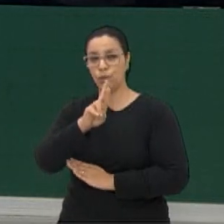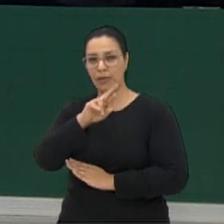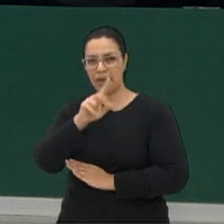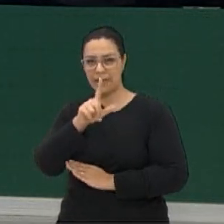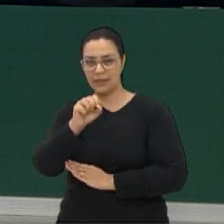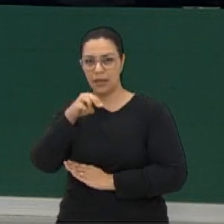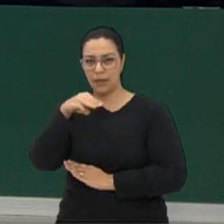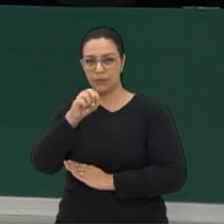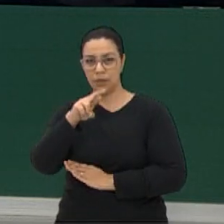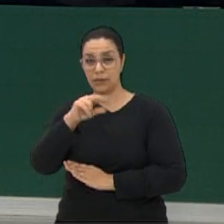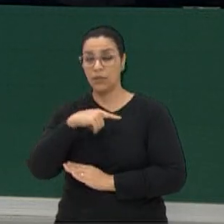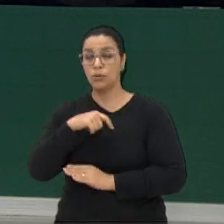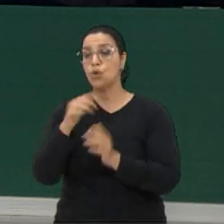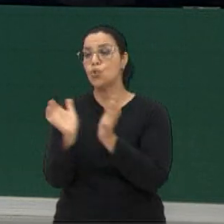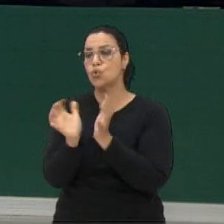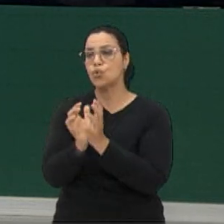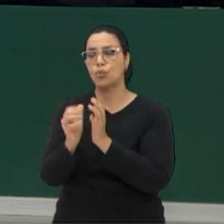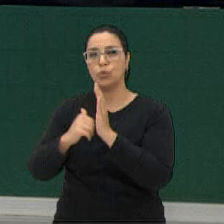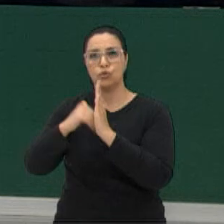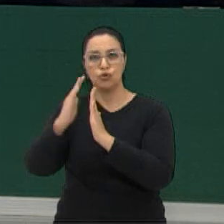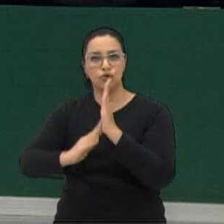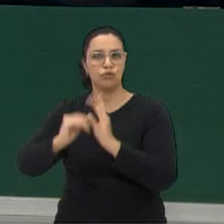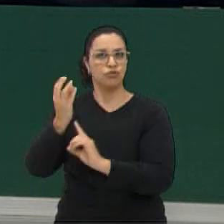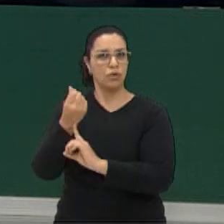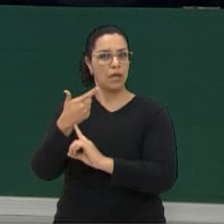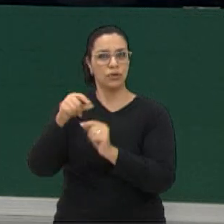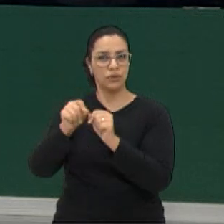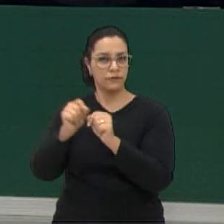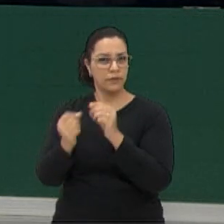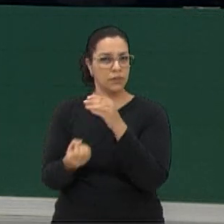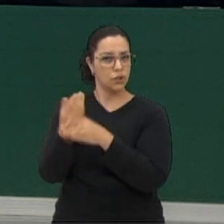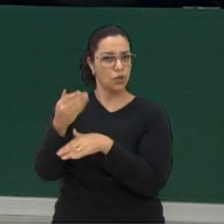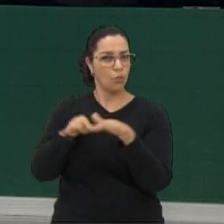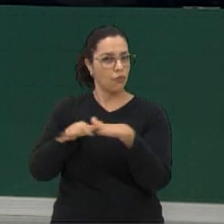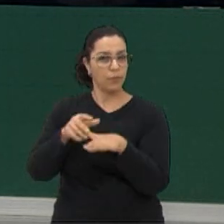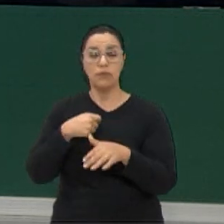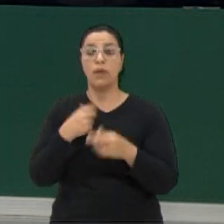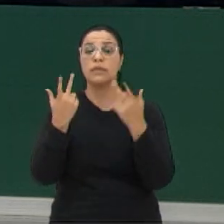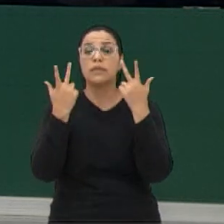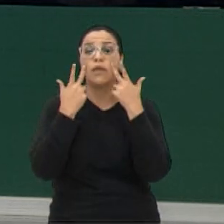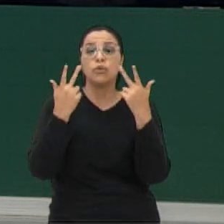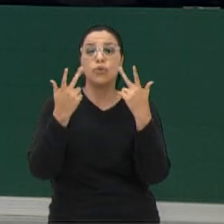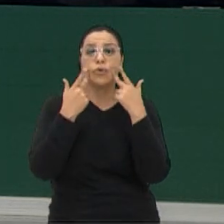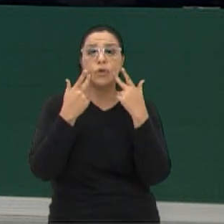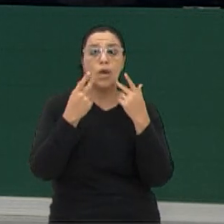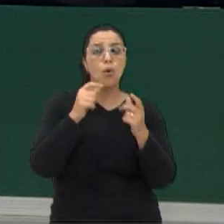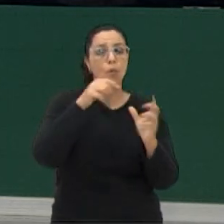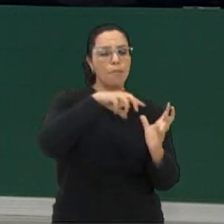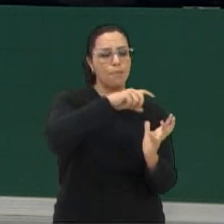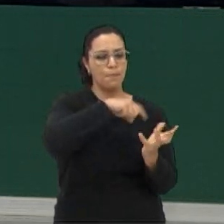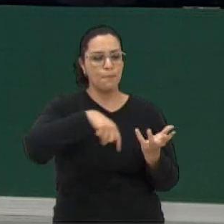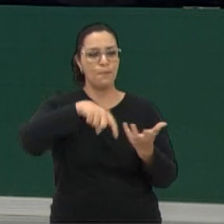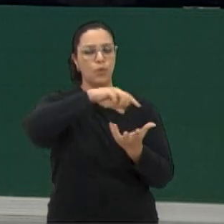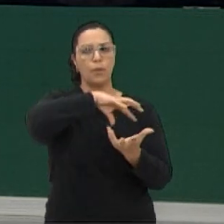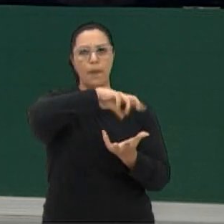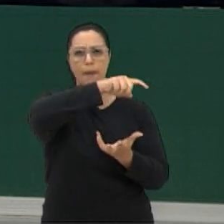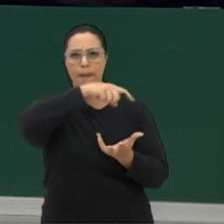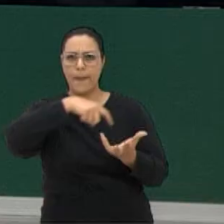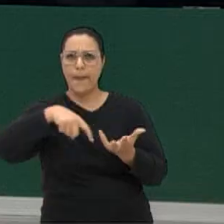juntaram e vamos criar um movimento chamado natureza morta. Não, gente. Ela aconteceu naturalmente em diferentes partes do mundo, tá?